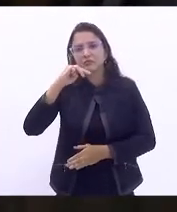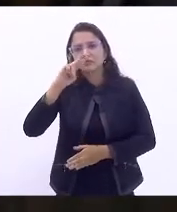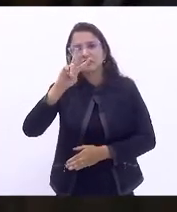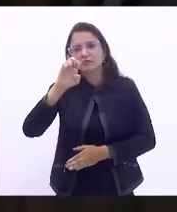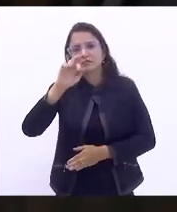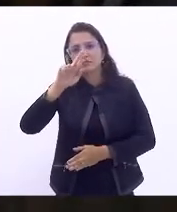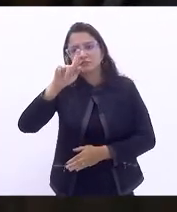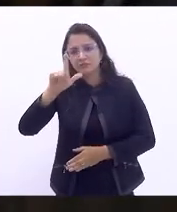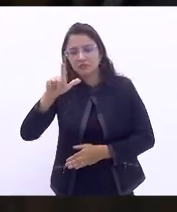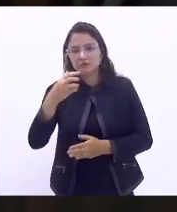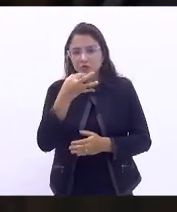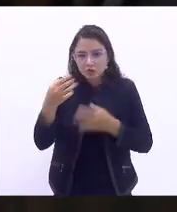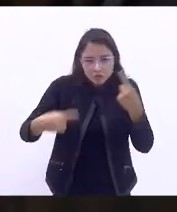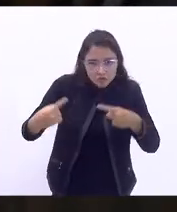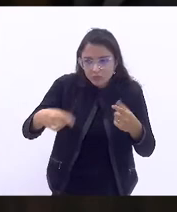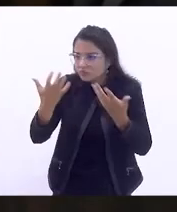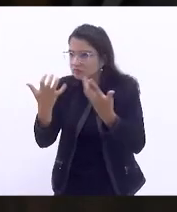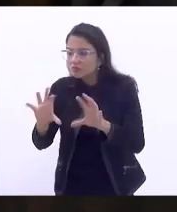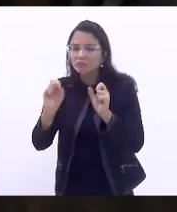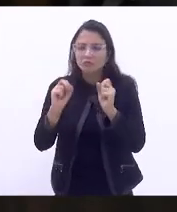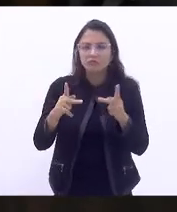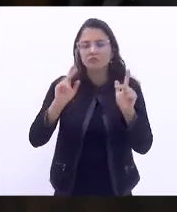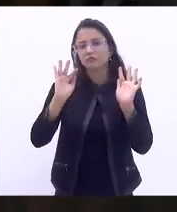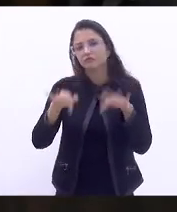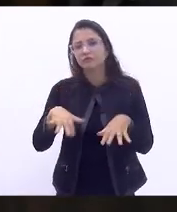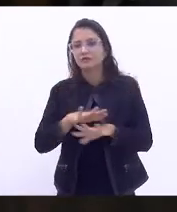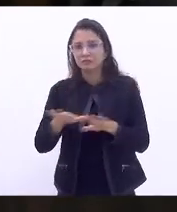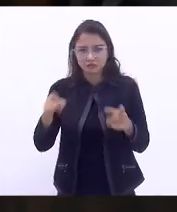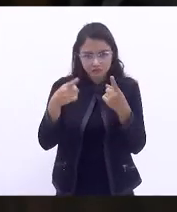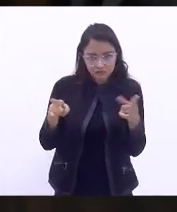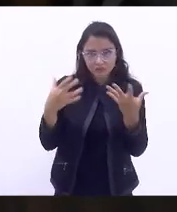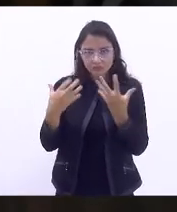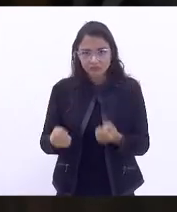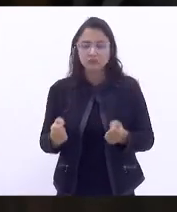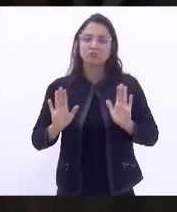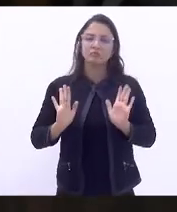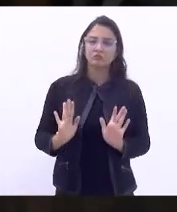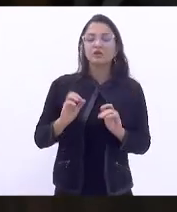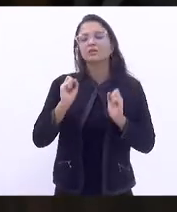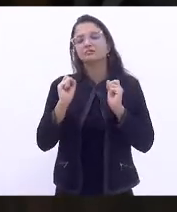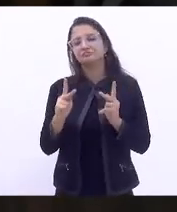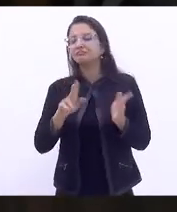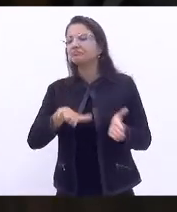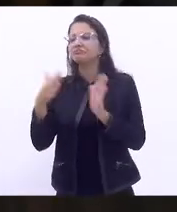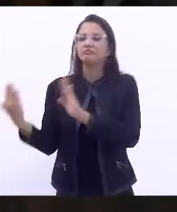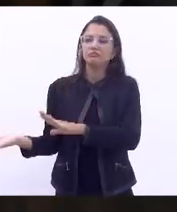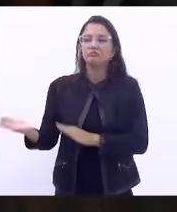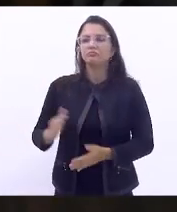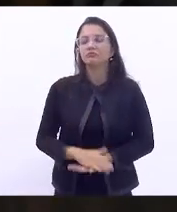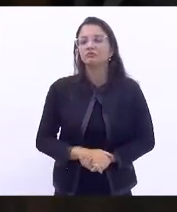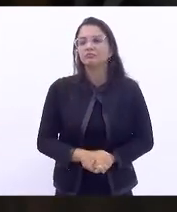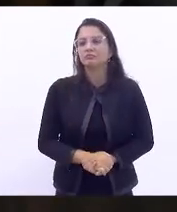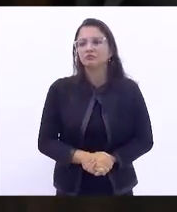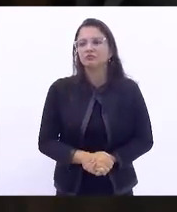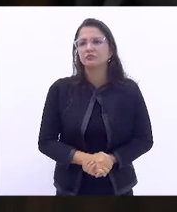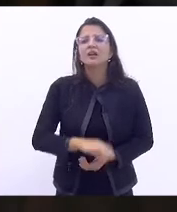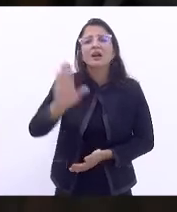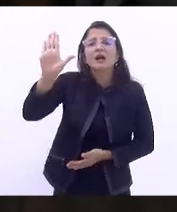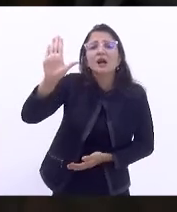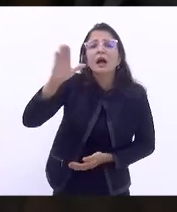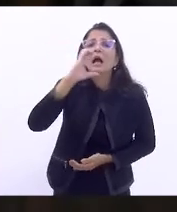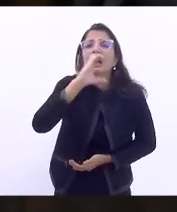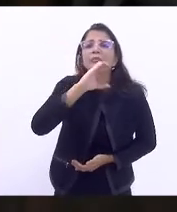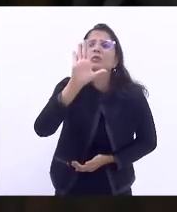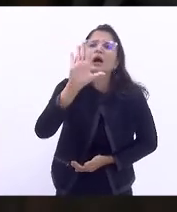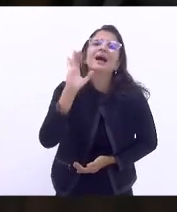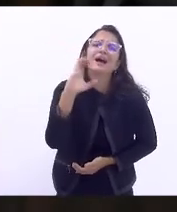discutir, encerrada a discussão, em votação, senhores que aprovam, permaneçam como estão aprovados, vai a promulgação. Presidente, é uma questão de ordem, bem rapidinho. Bem sobre